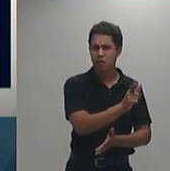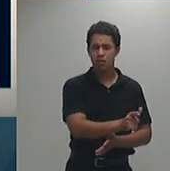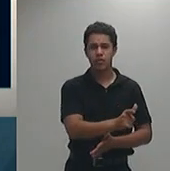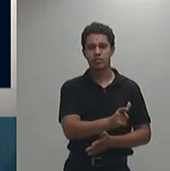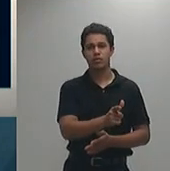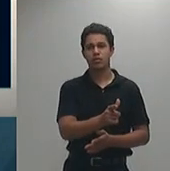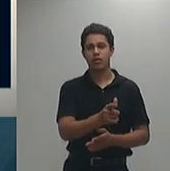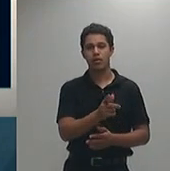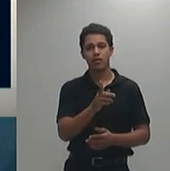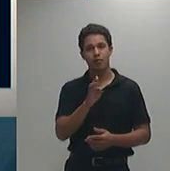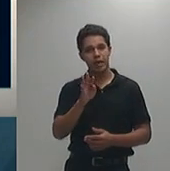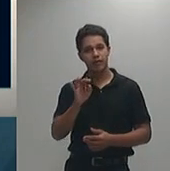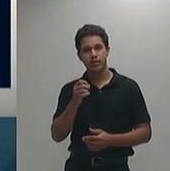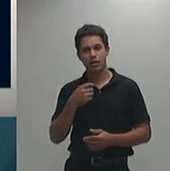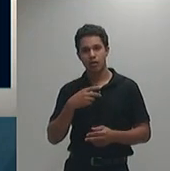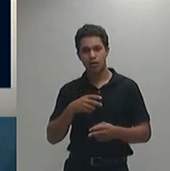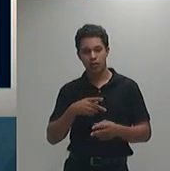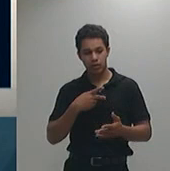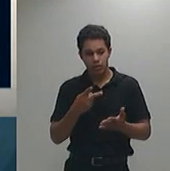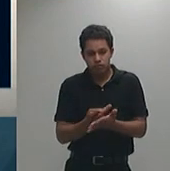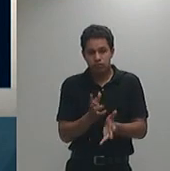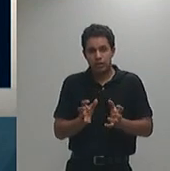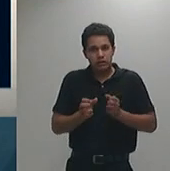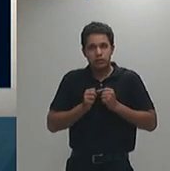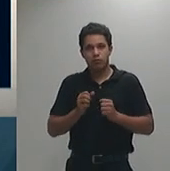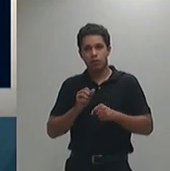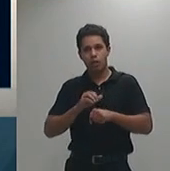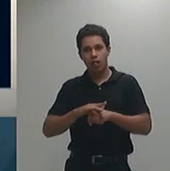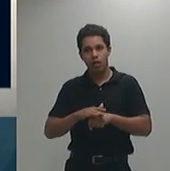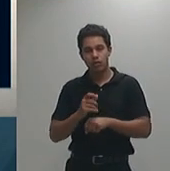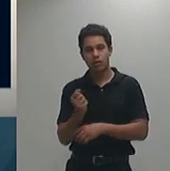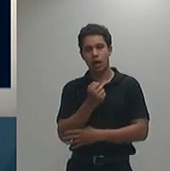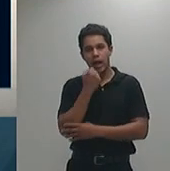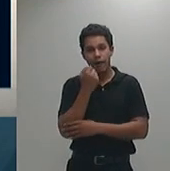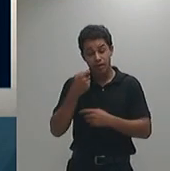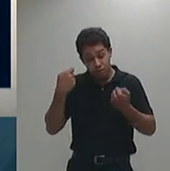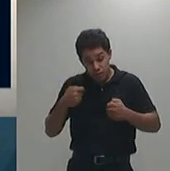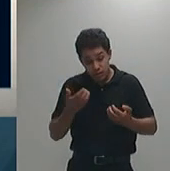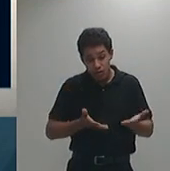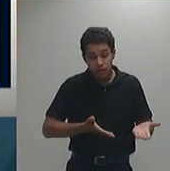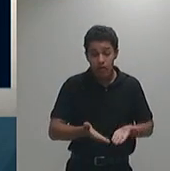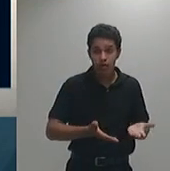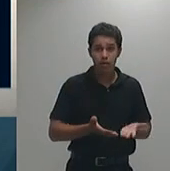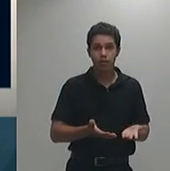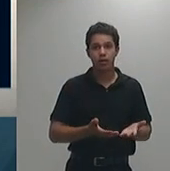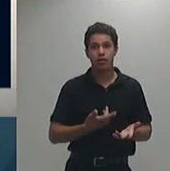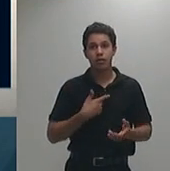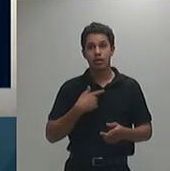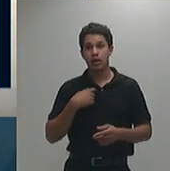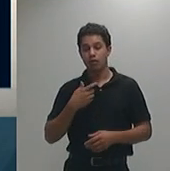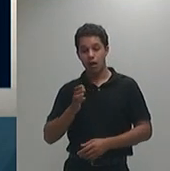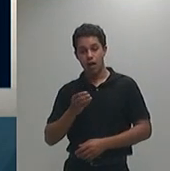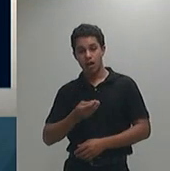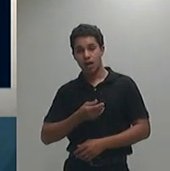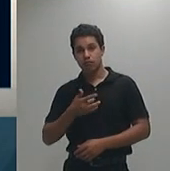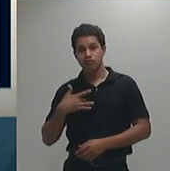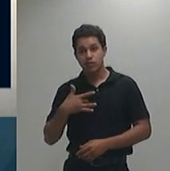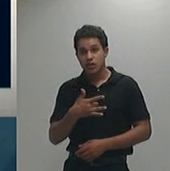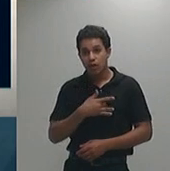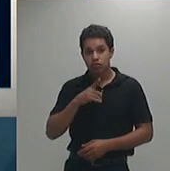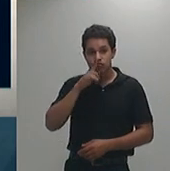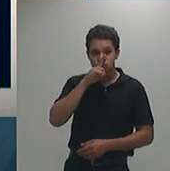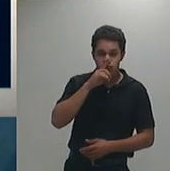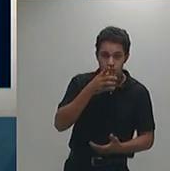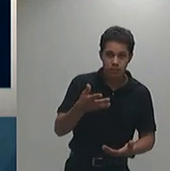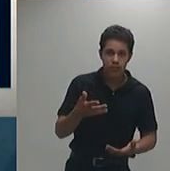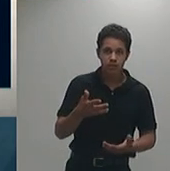acometido de uma doença grave e precisa do tratamento que tá com a vitória e a saúde em risco e